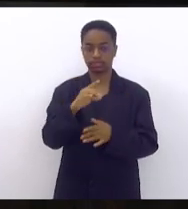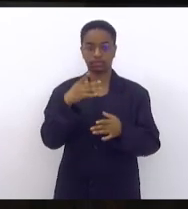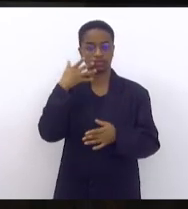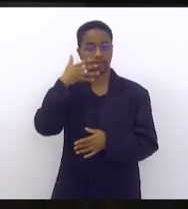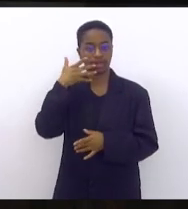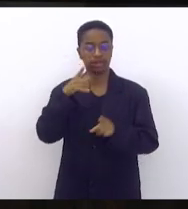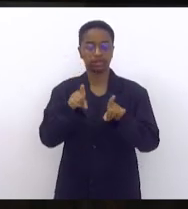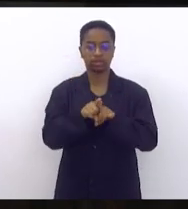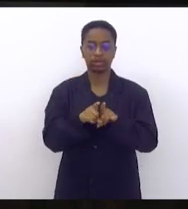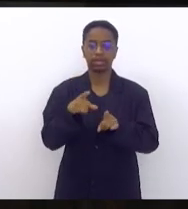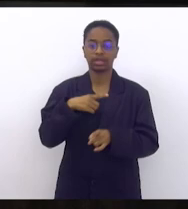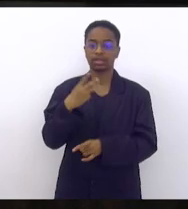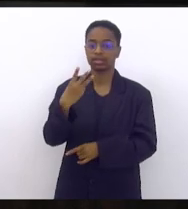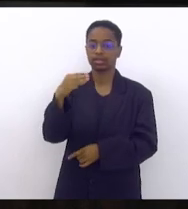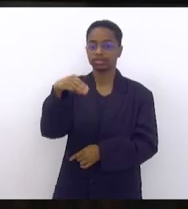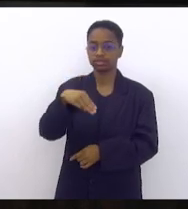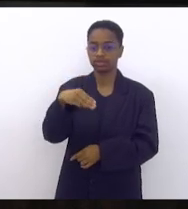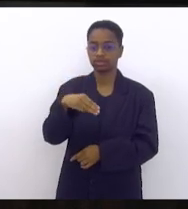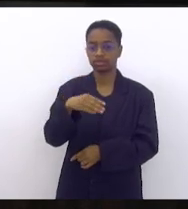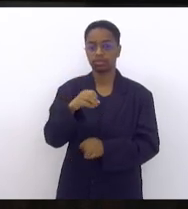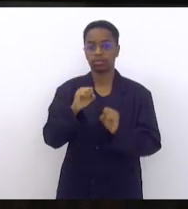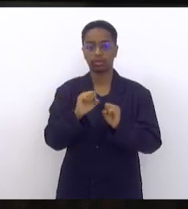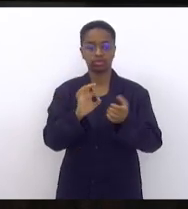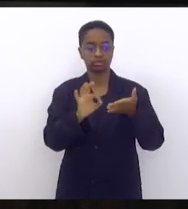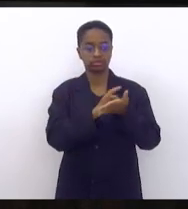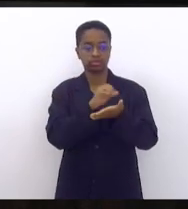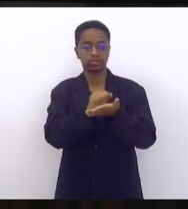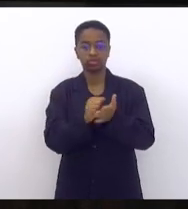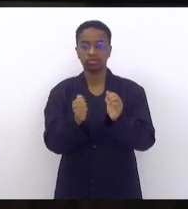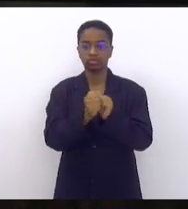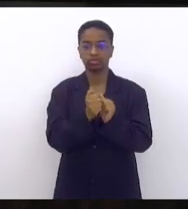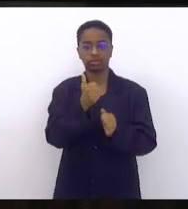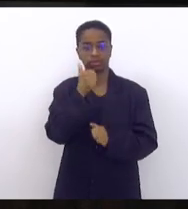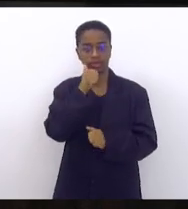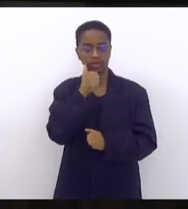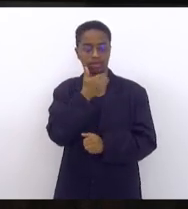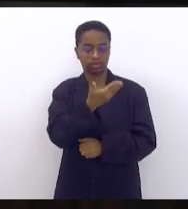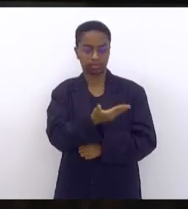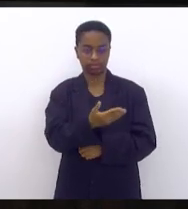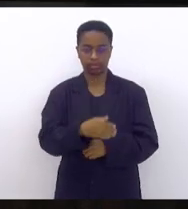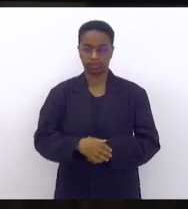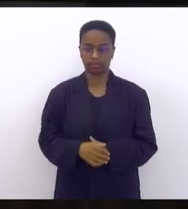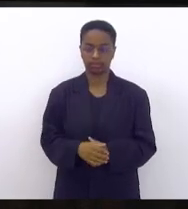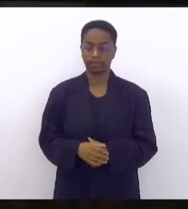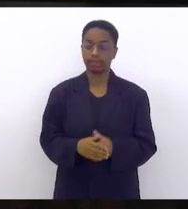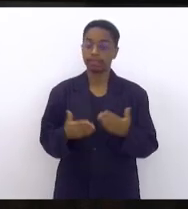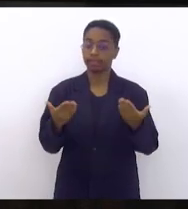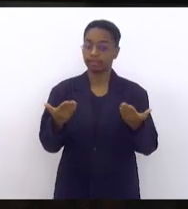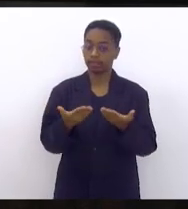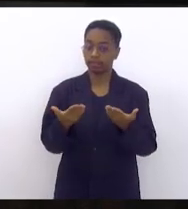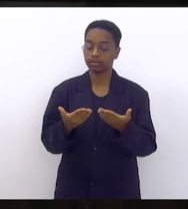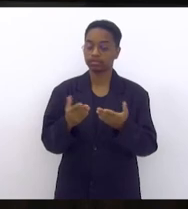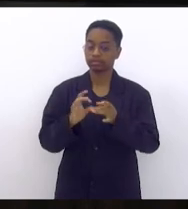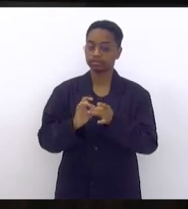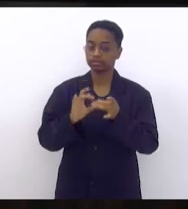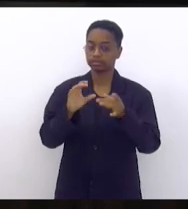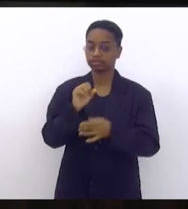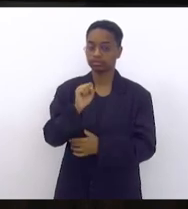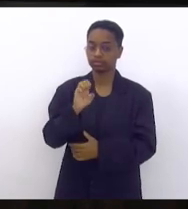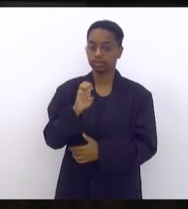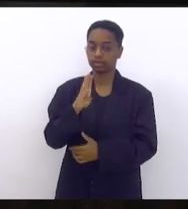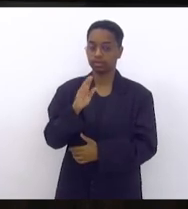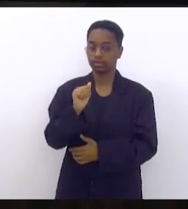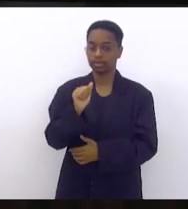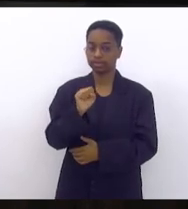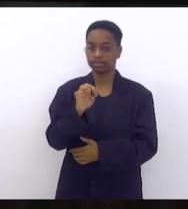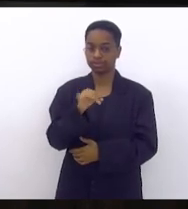as inscrições são feitas com as meninas que estão aqui ao lado. Então, passa agora a palavra para o Sebastião Wagner Berriel,